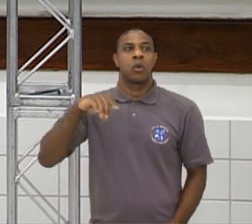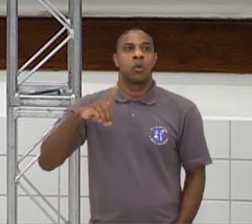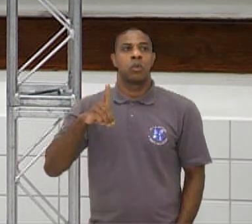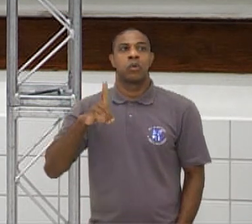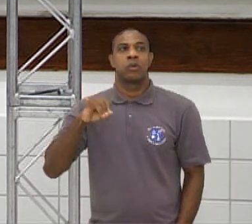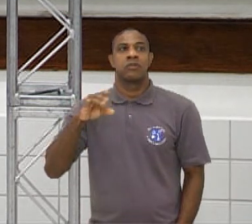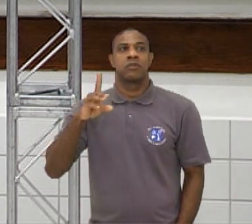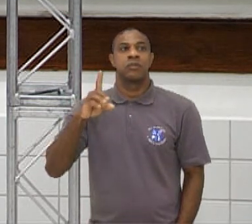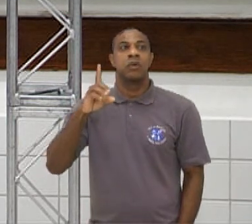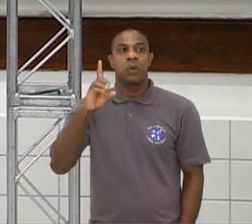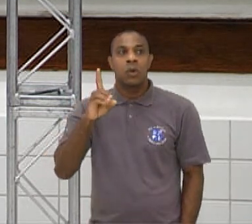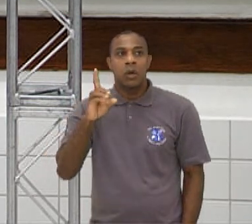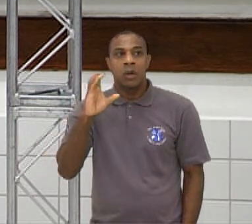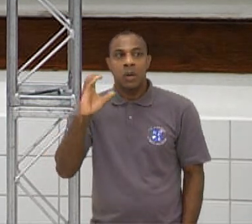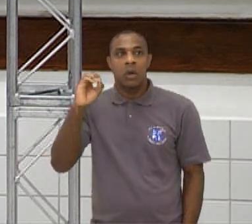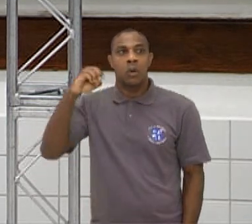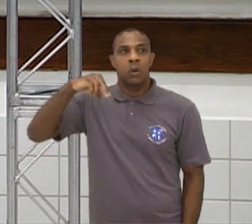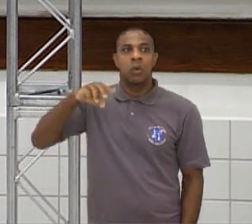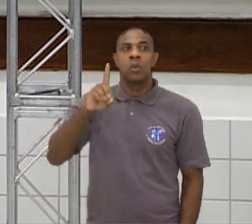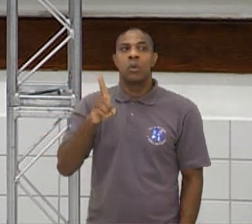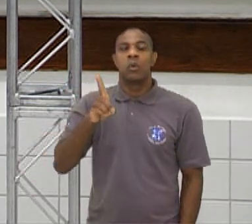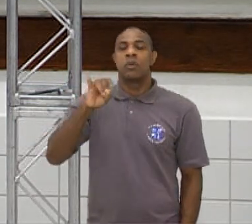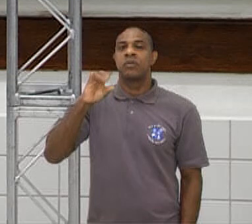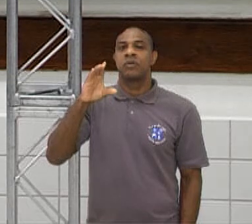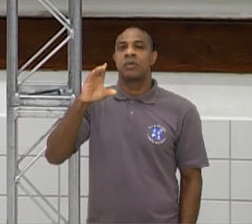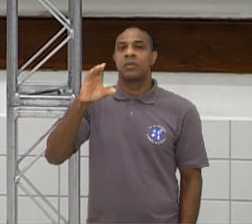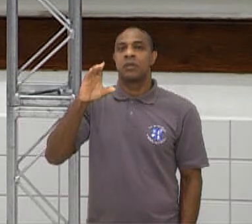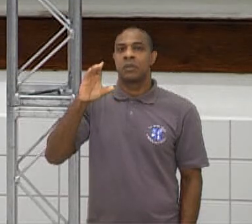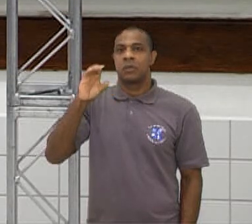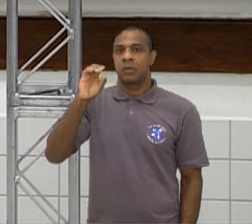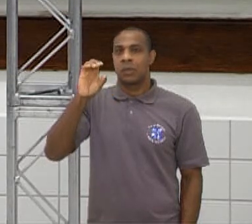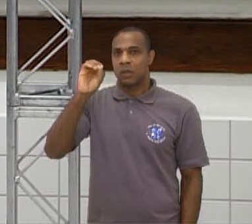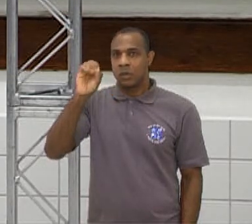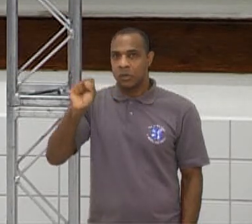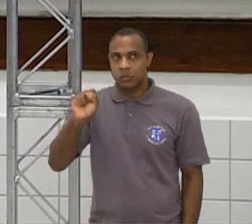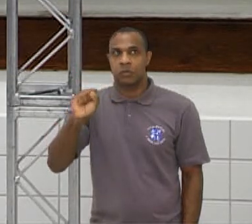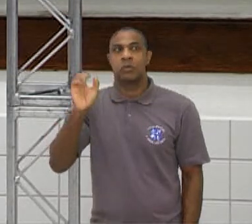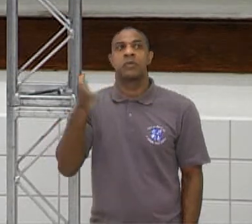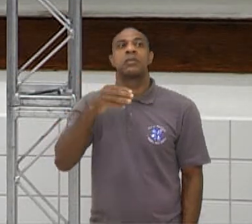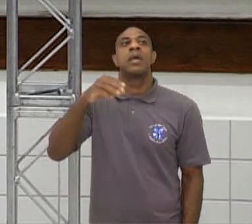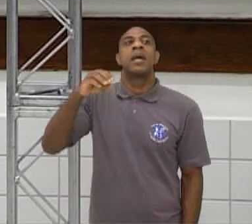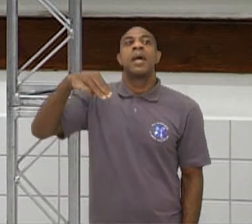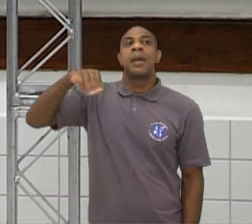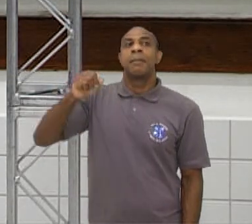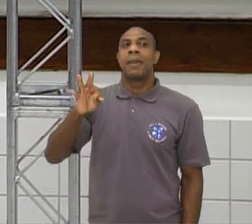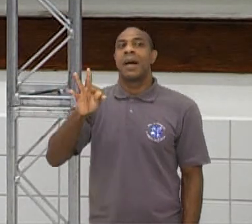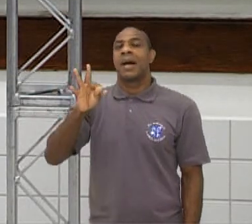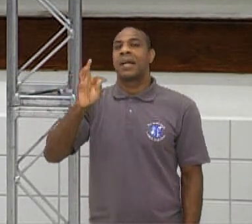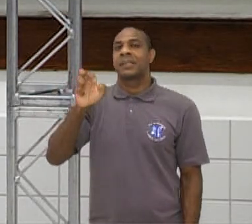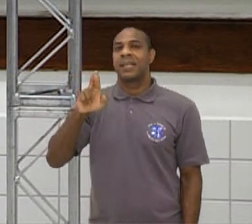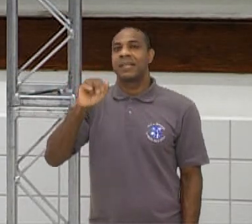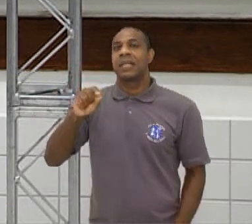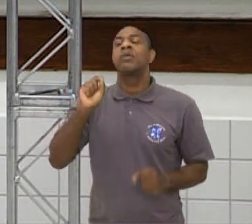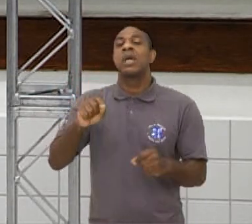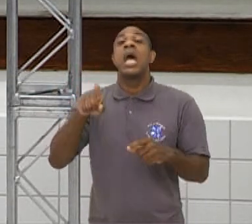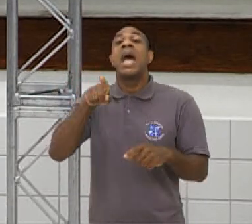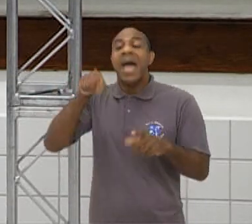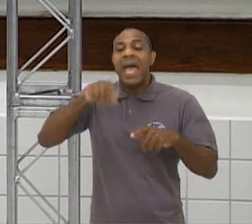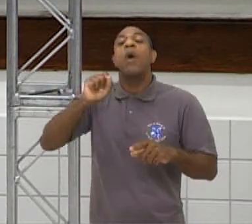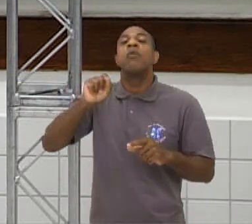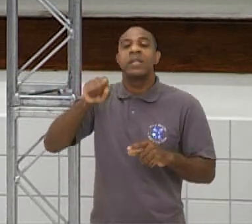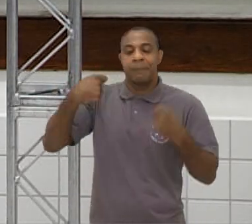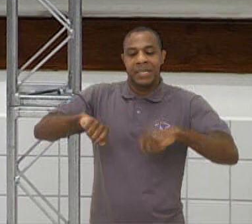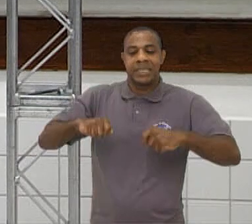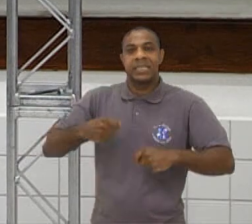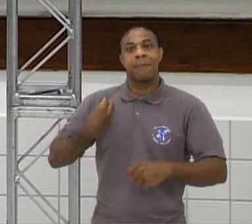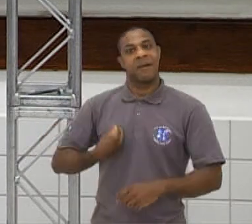Essas condições materiais é o que você precisa para sobreviver. Você precisa de um calçado, você precisa de uma